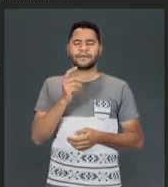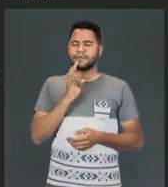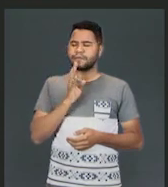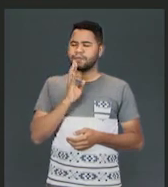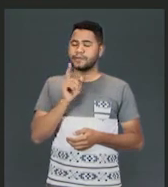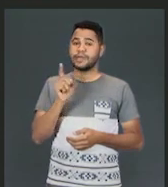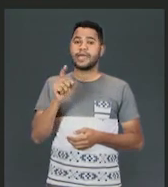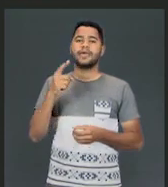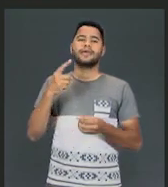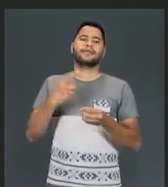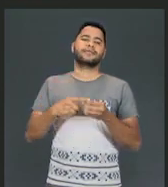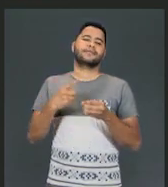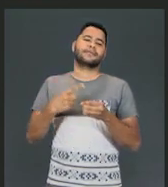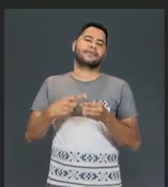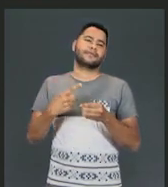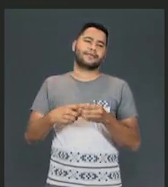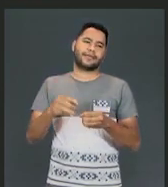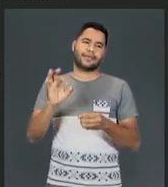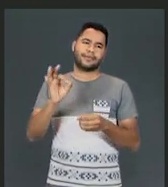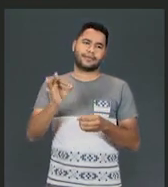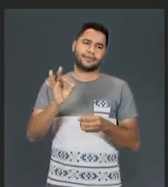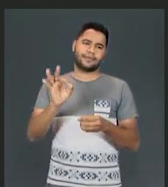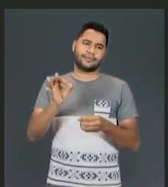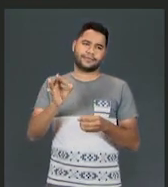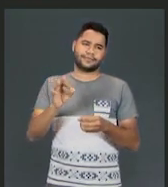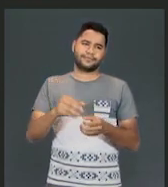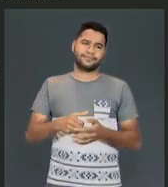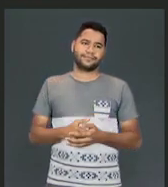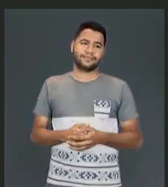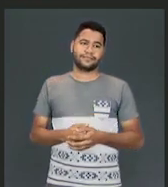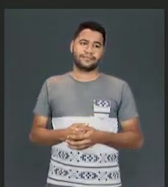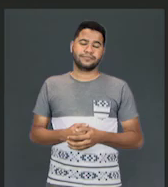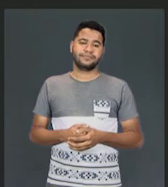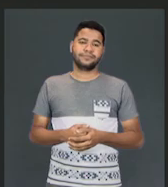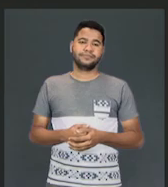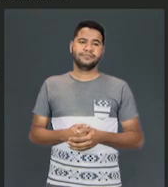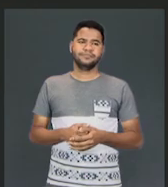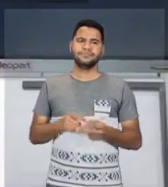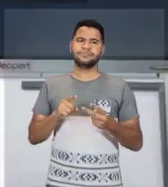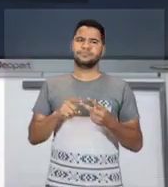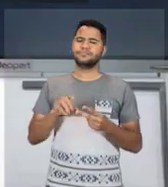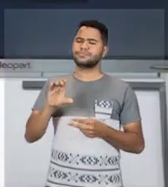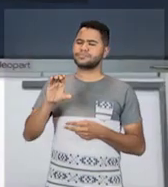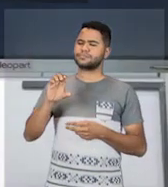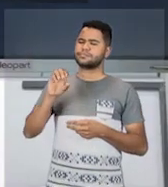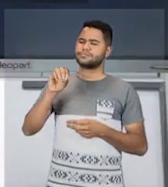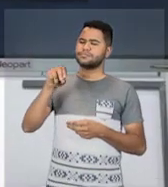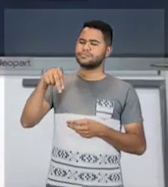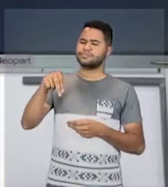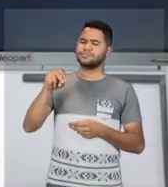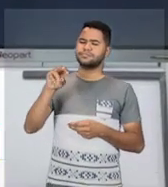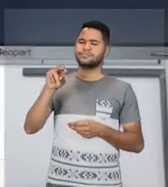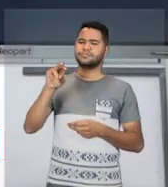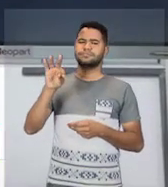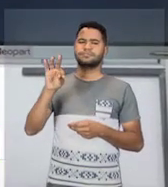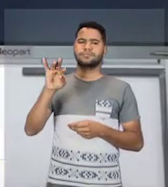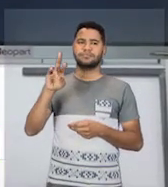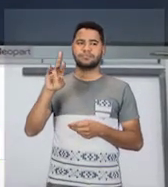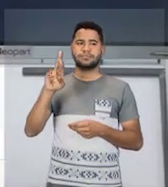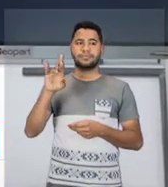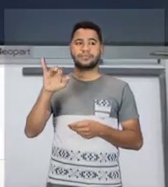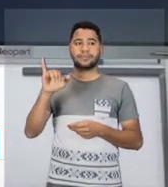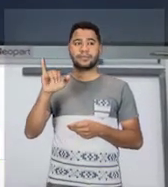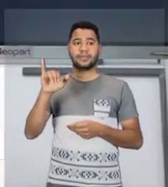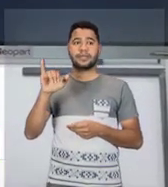Siri cidade és sir então vende cidade country estate se tem o